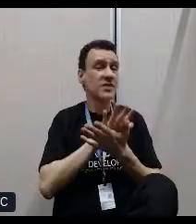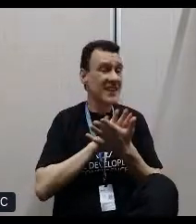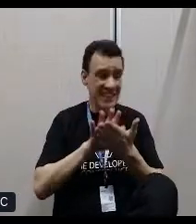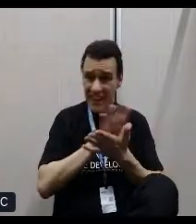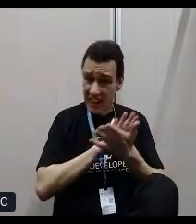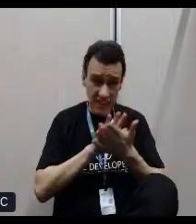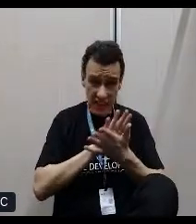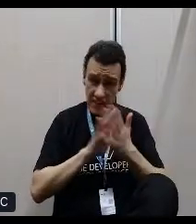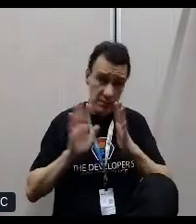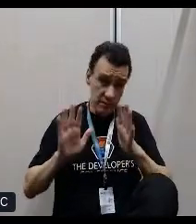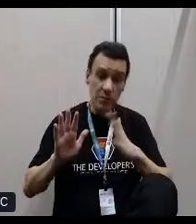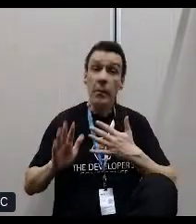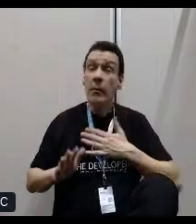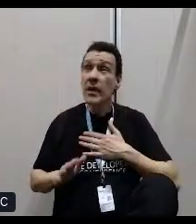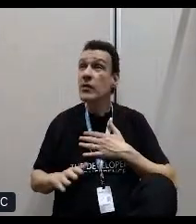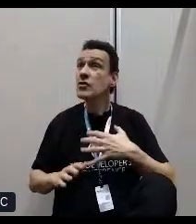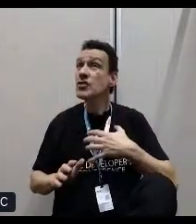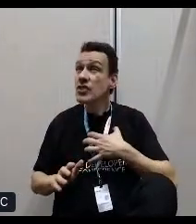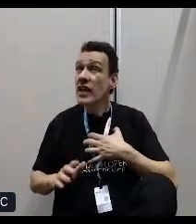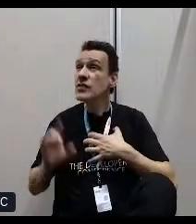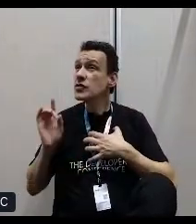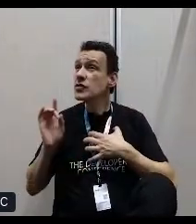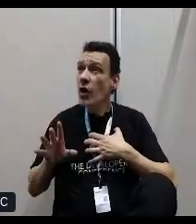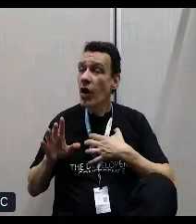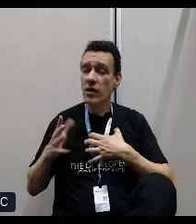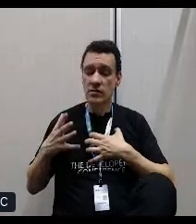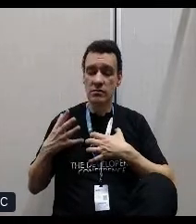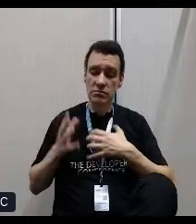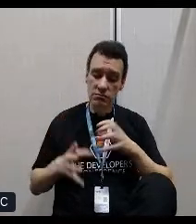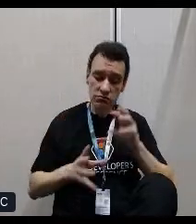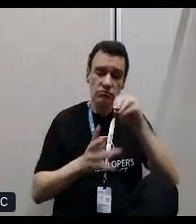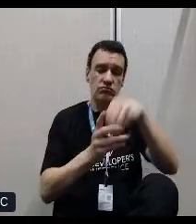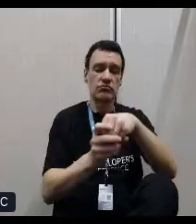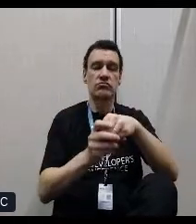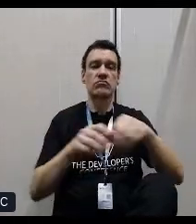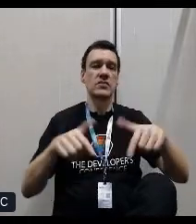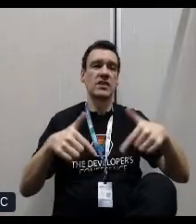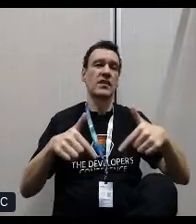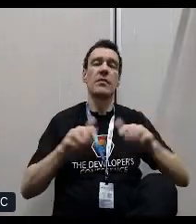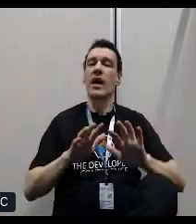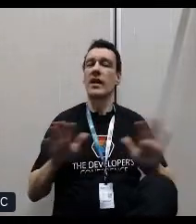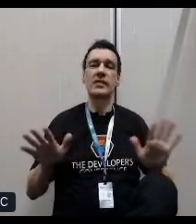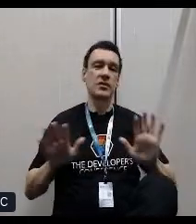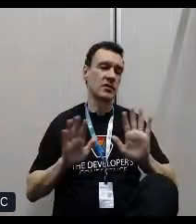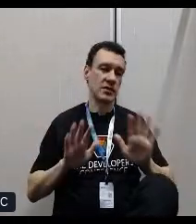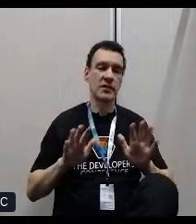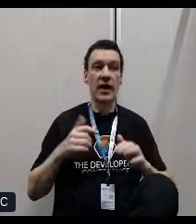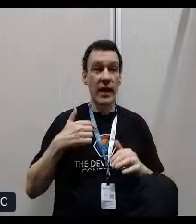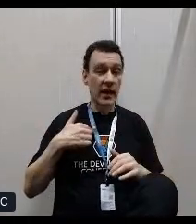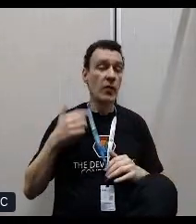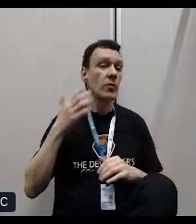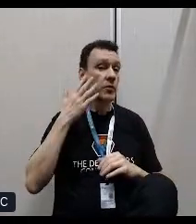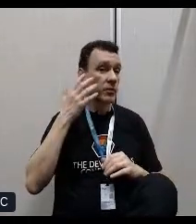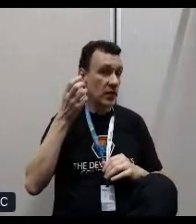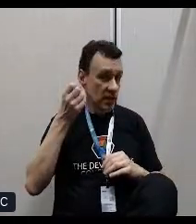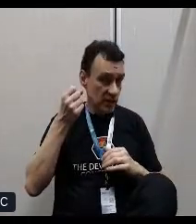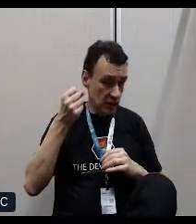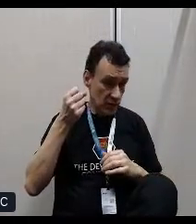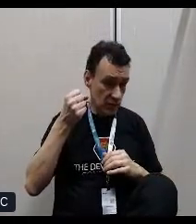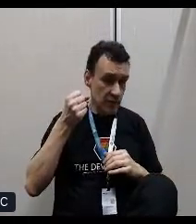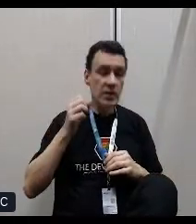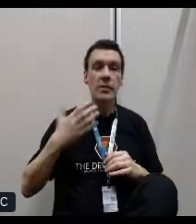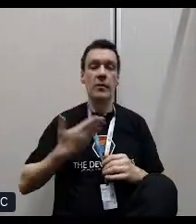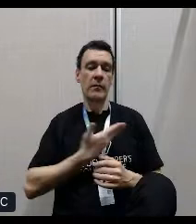reproduzindo isso na minha forma de trabalhar. Então, se eu só convivo, por exemplo, se eu sou uma pessoa branca e só convivo no meu círculo